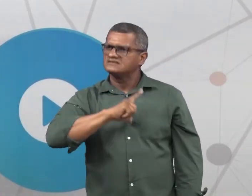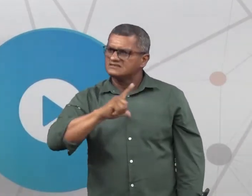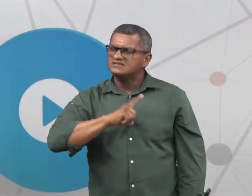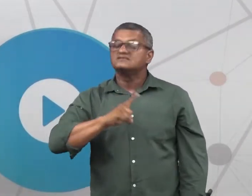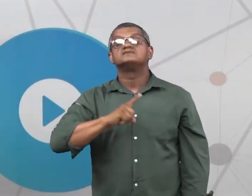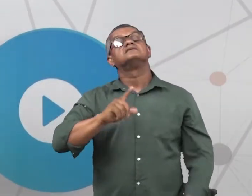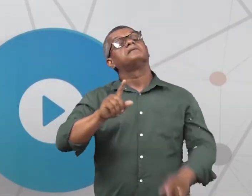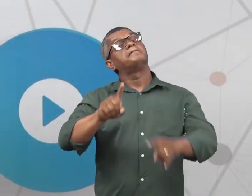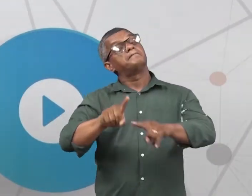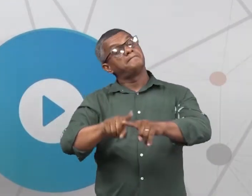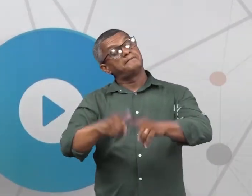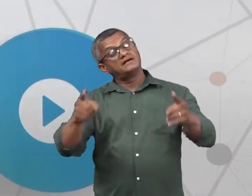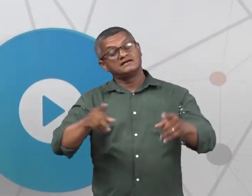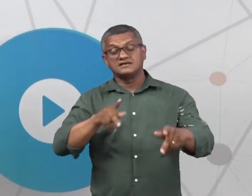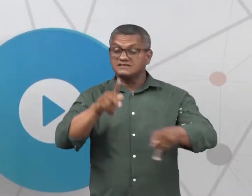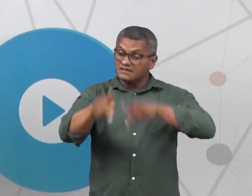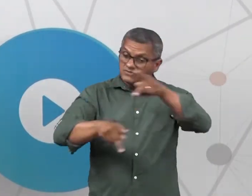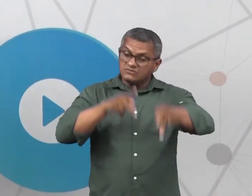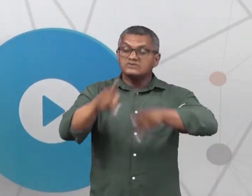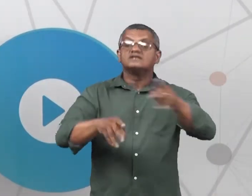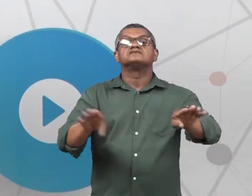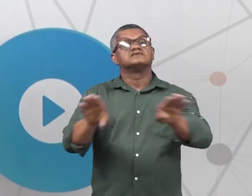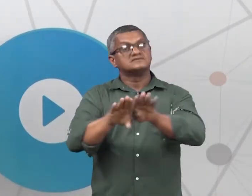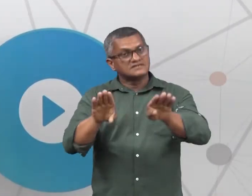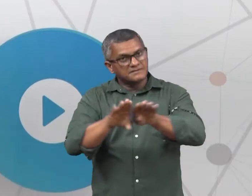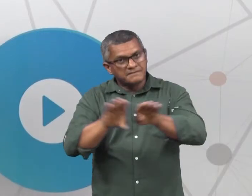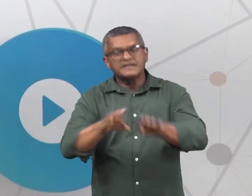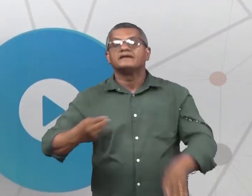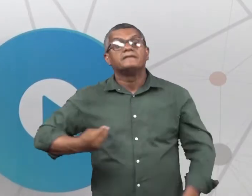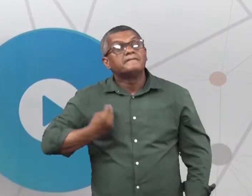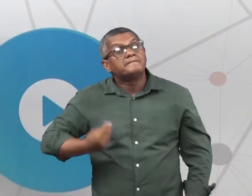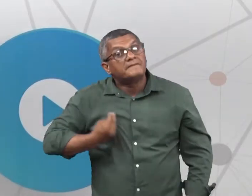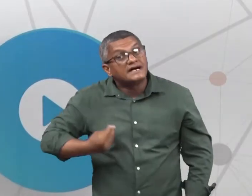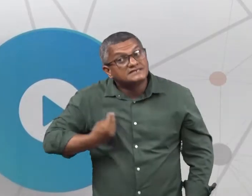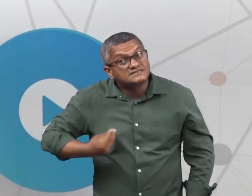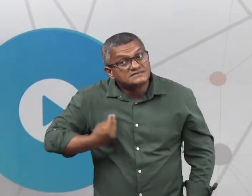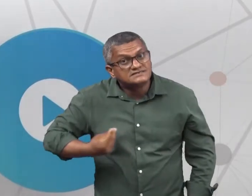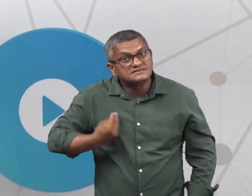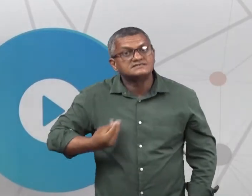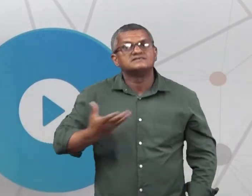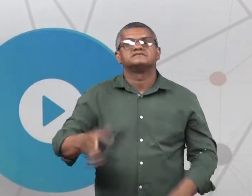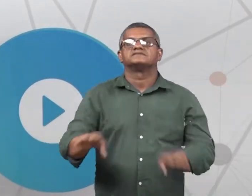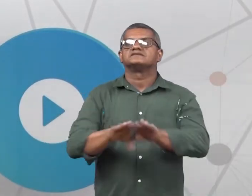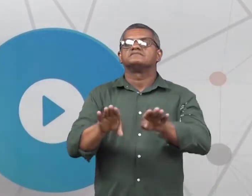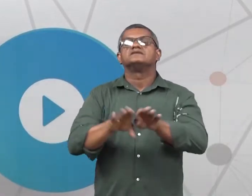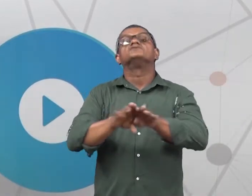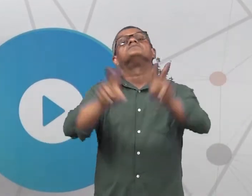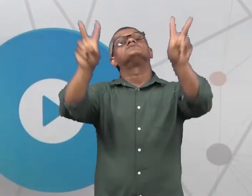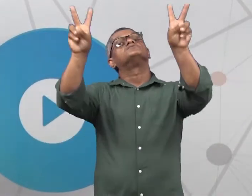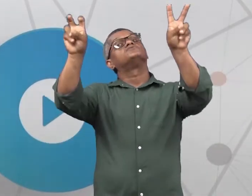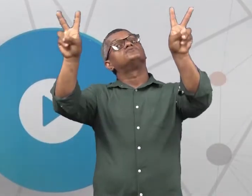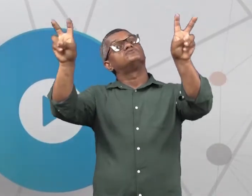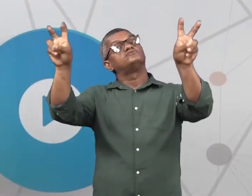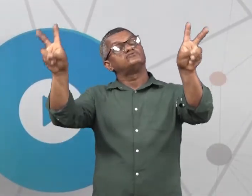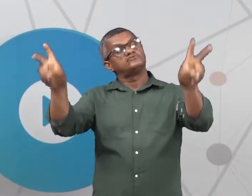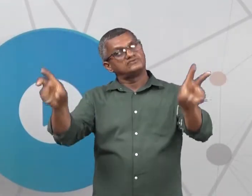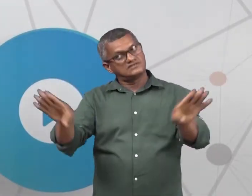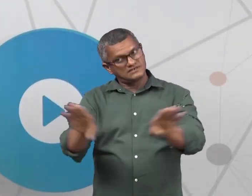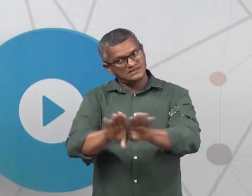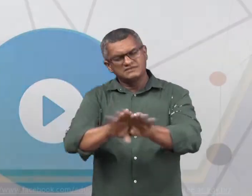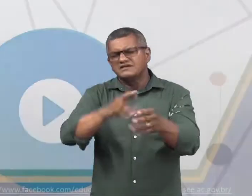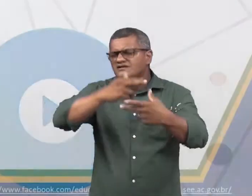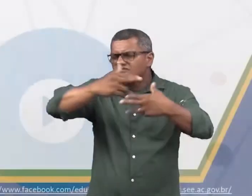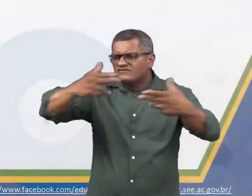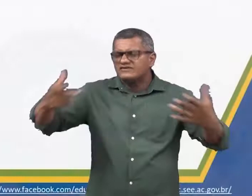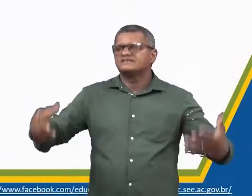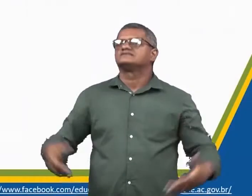mas a população também participa, deliberando sobre determinados assuntos. Então, a questão